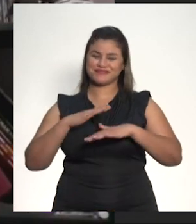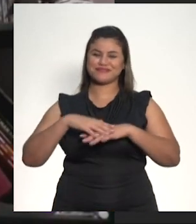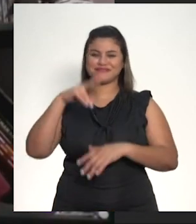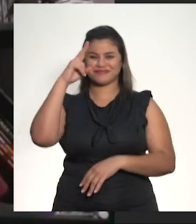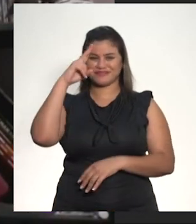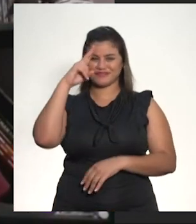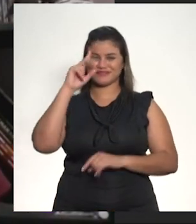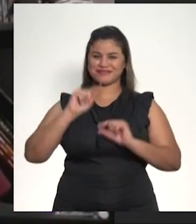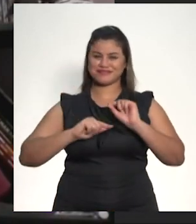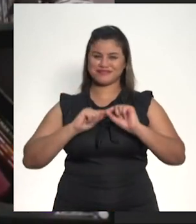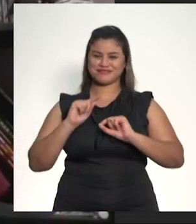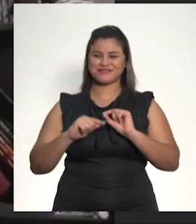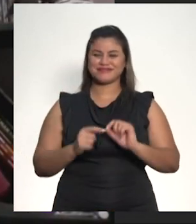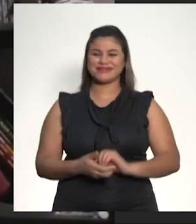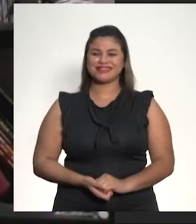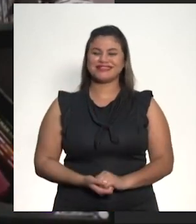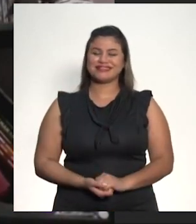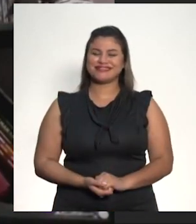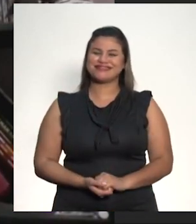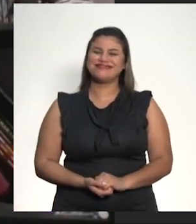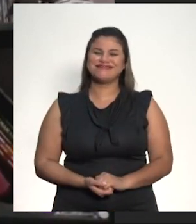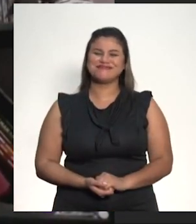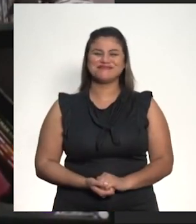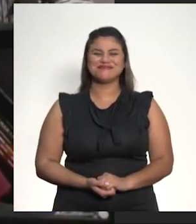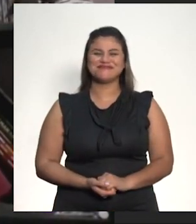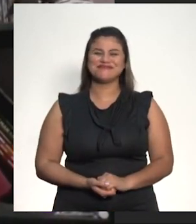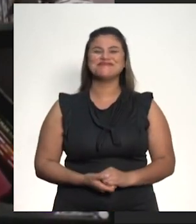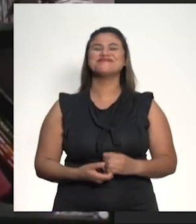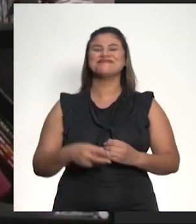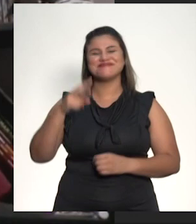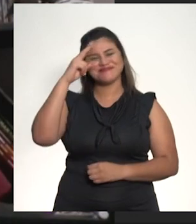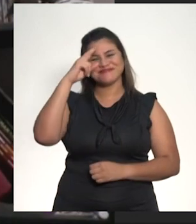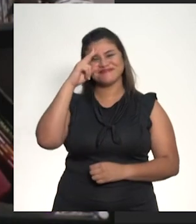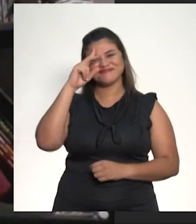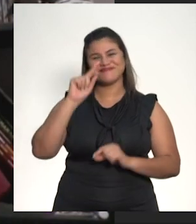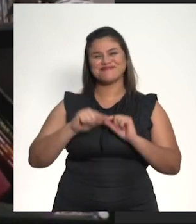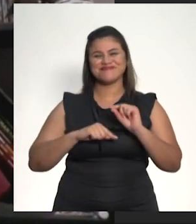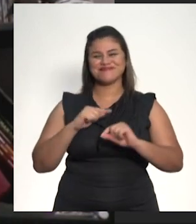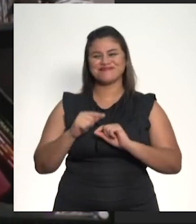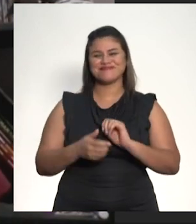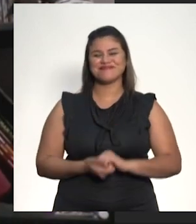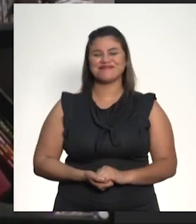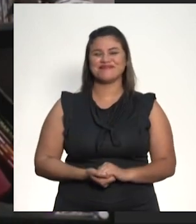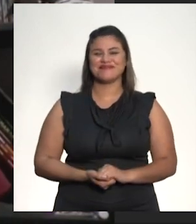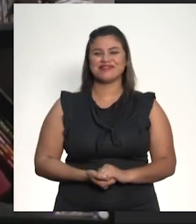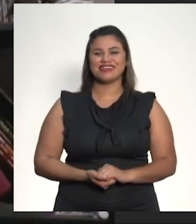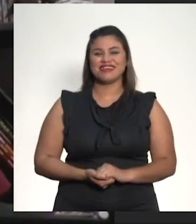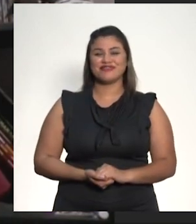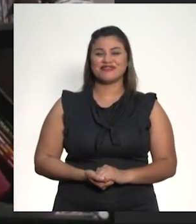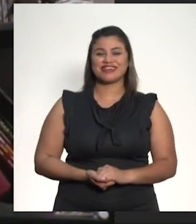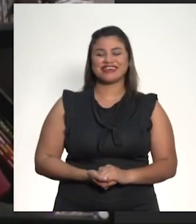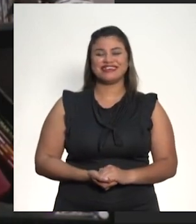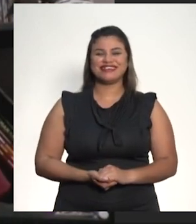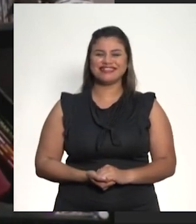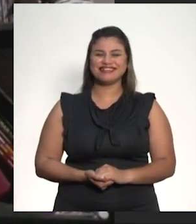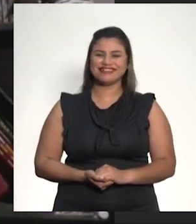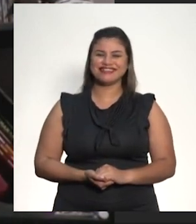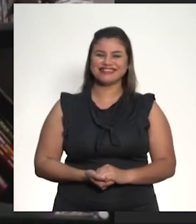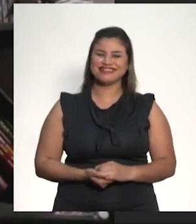fala, agora que eu lembrei, né, sobre a questão da igualdade de gênero, a gente também tem que lembrar, por exemplo, de mulheres, né, que estão lá